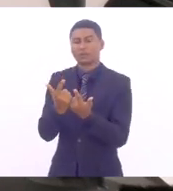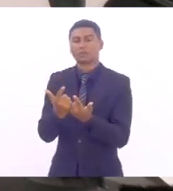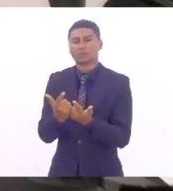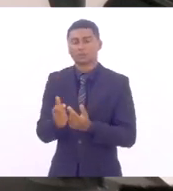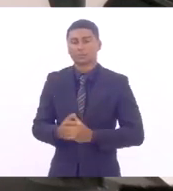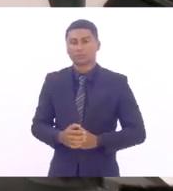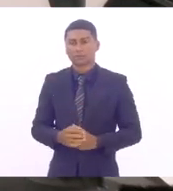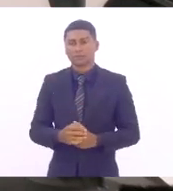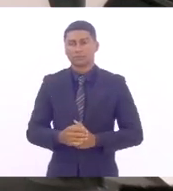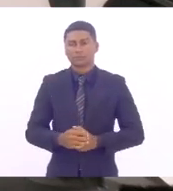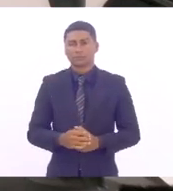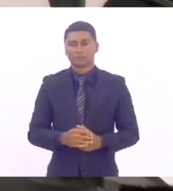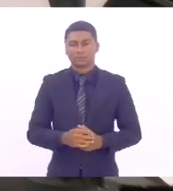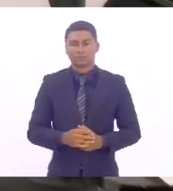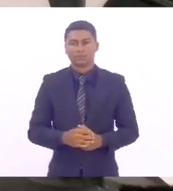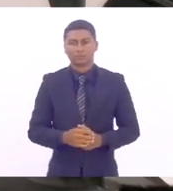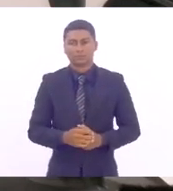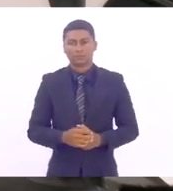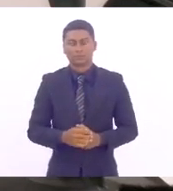busca,